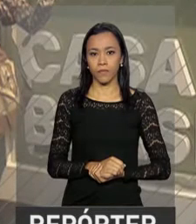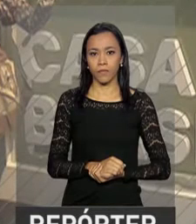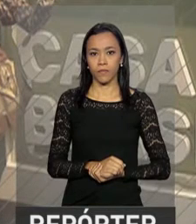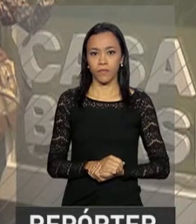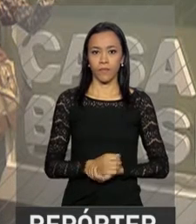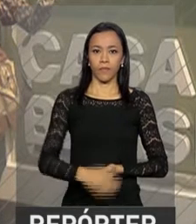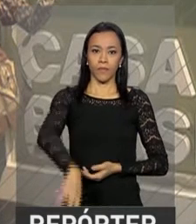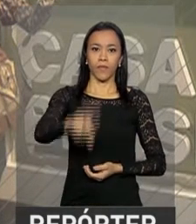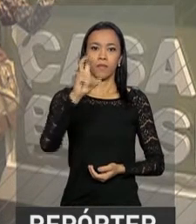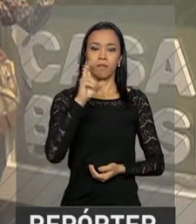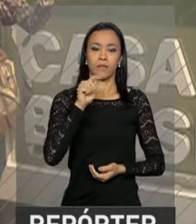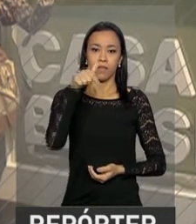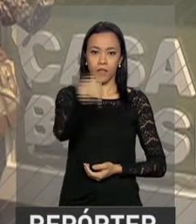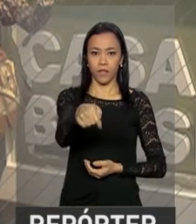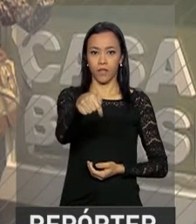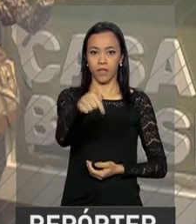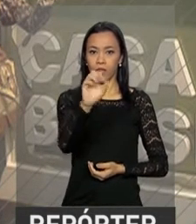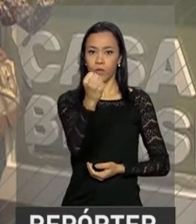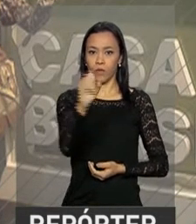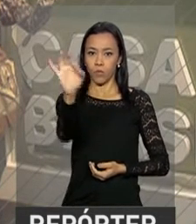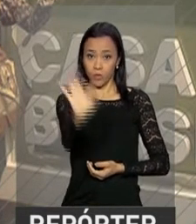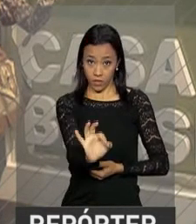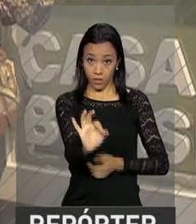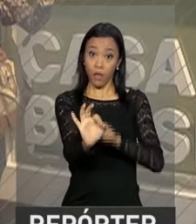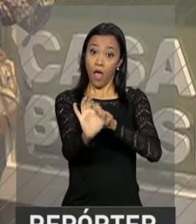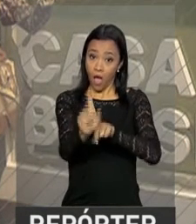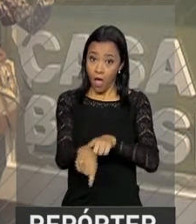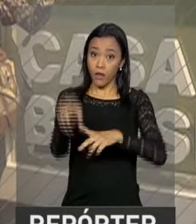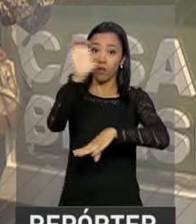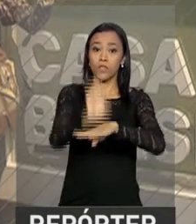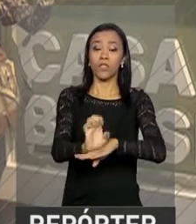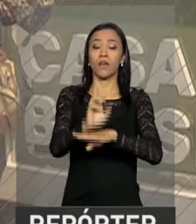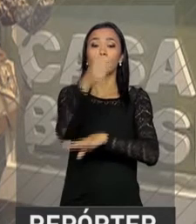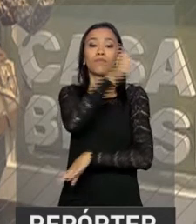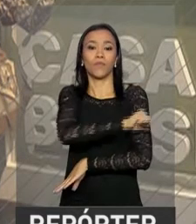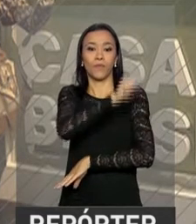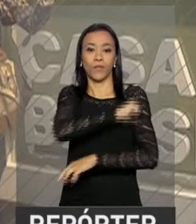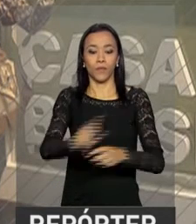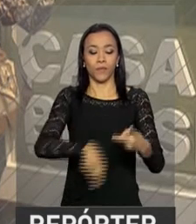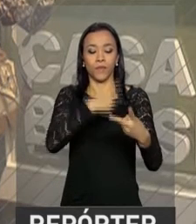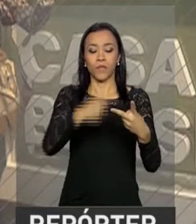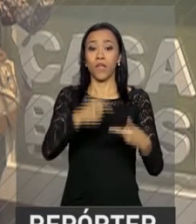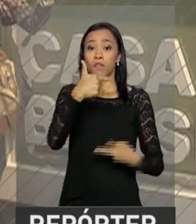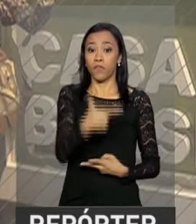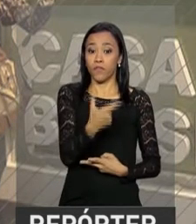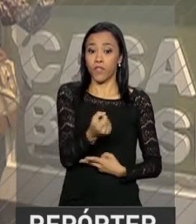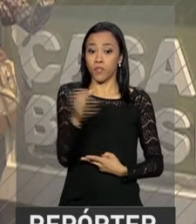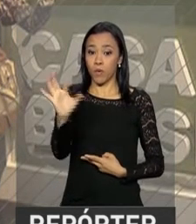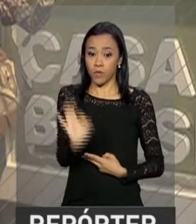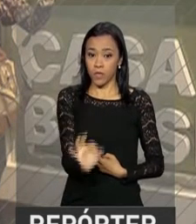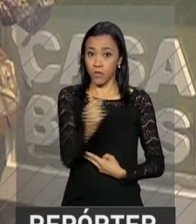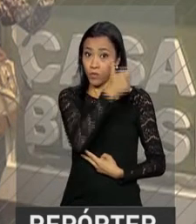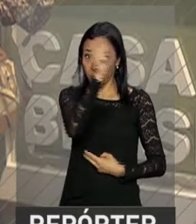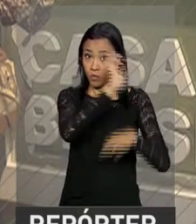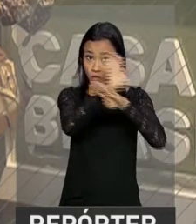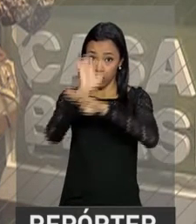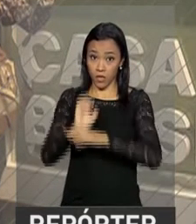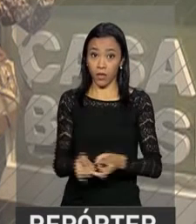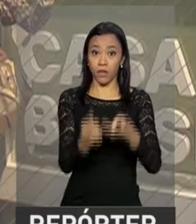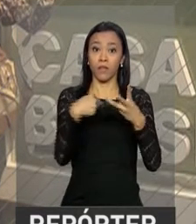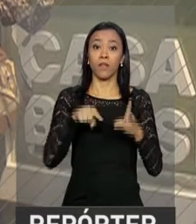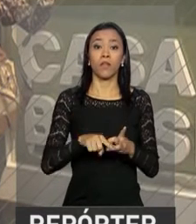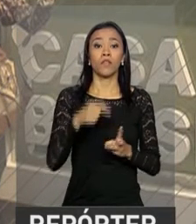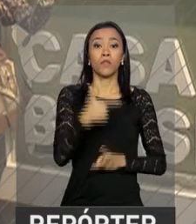em 78 por cento dos visitantes eram do Estado do Rio de Janeiro Vinte por cento de outros estados